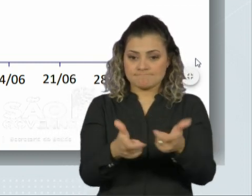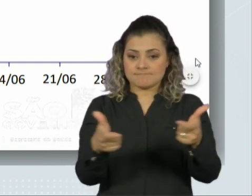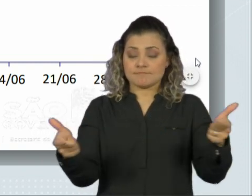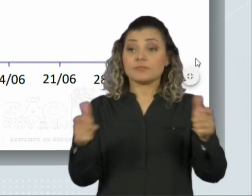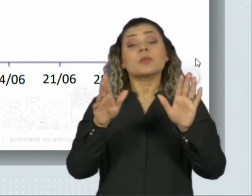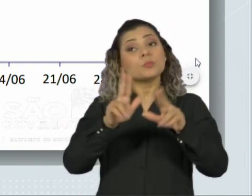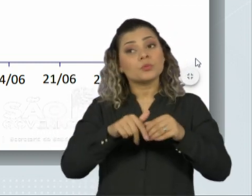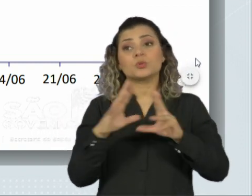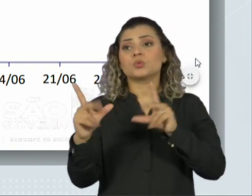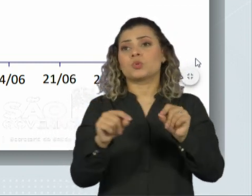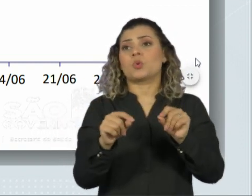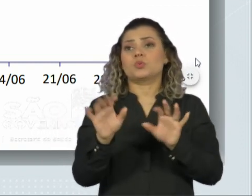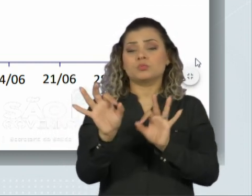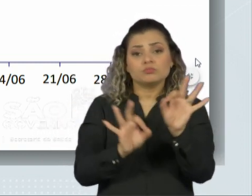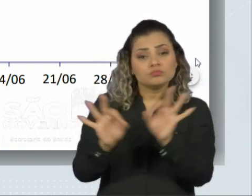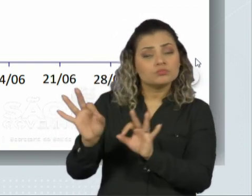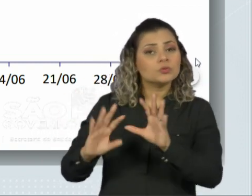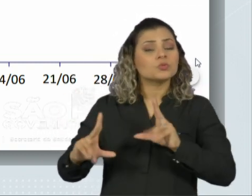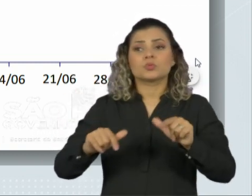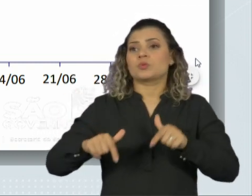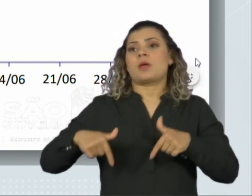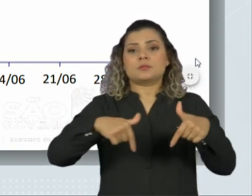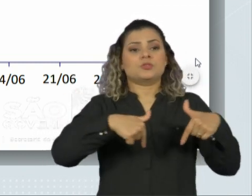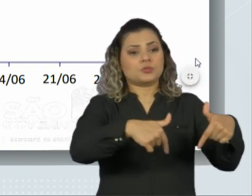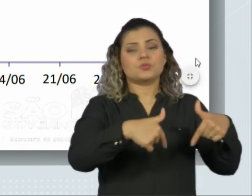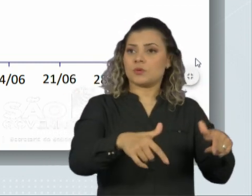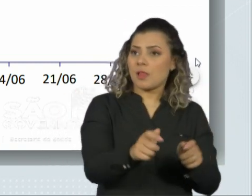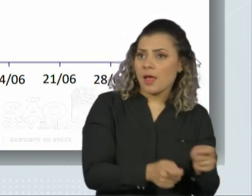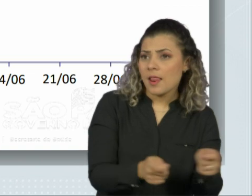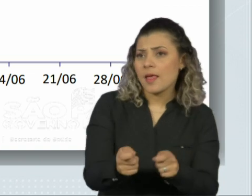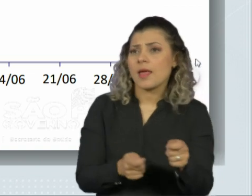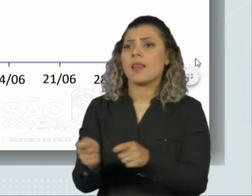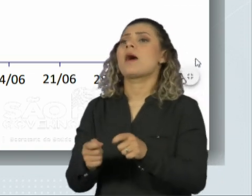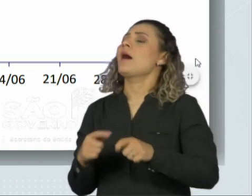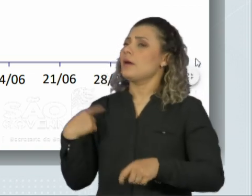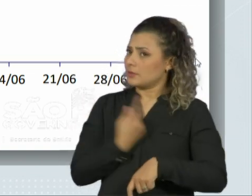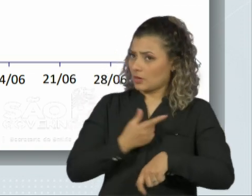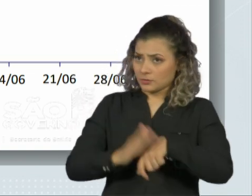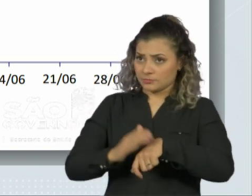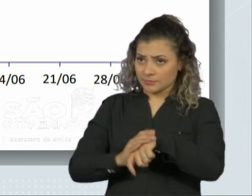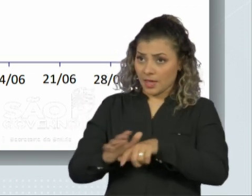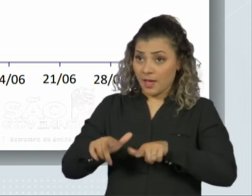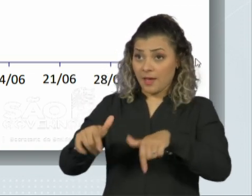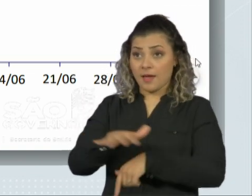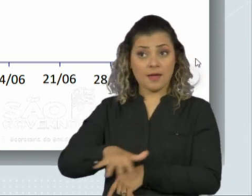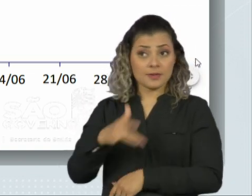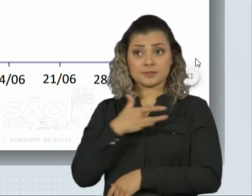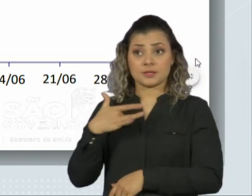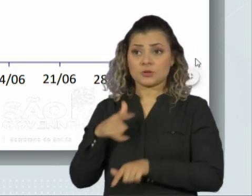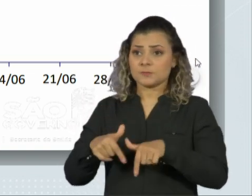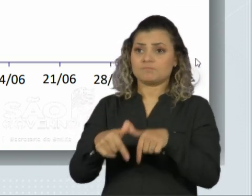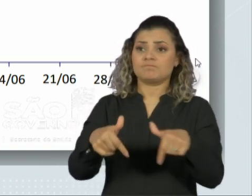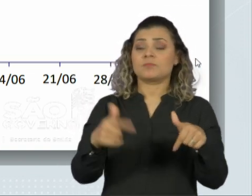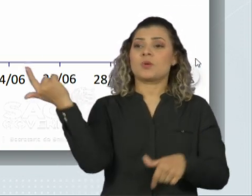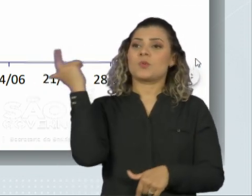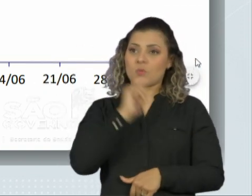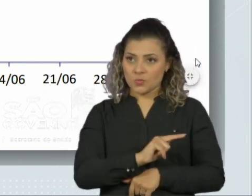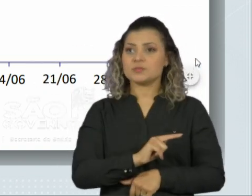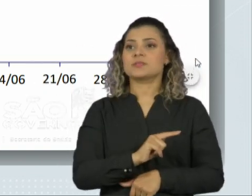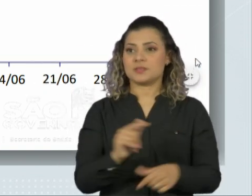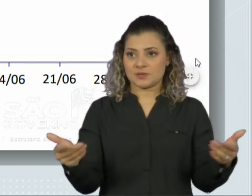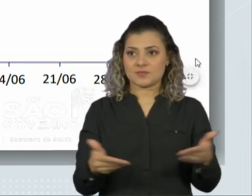todas essas atitudes e atividades feitas no sistema de saúde nos levaram a